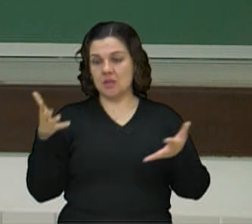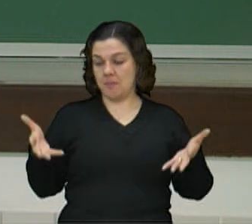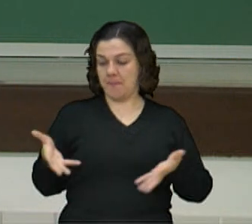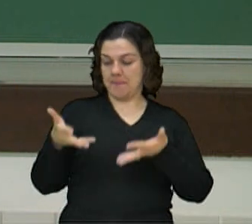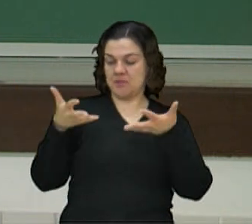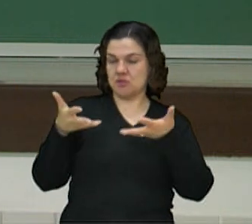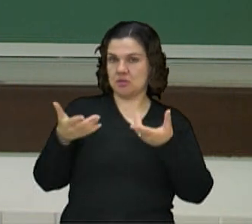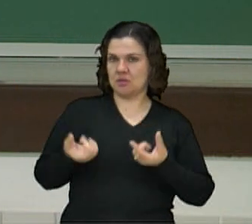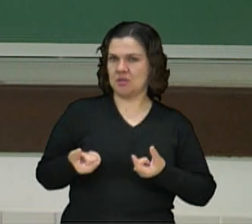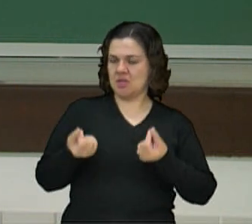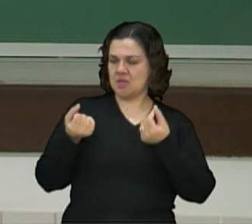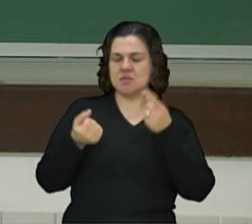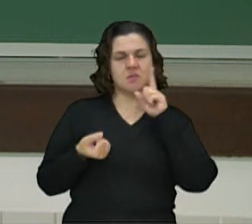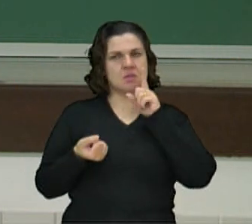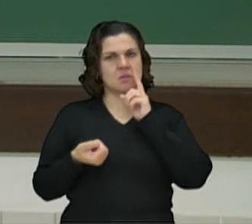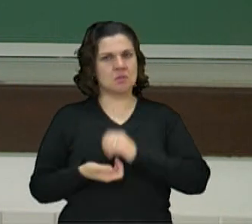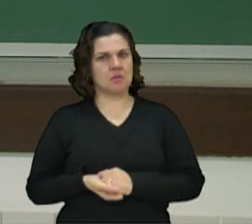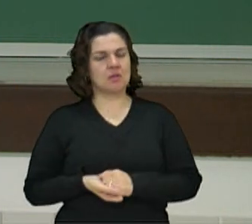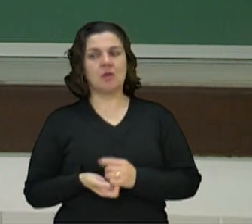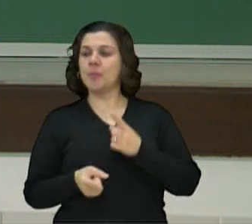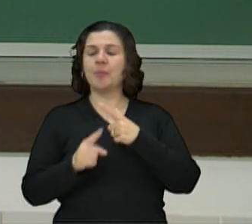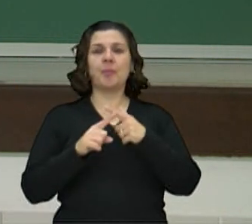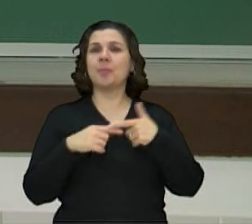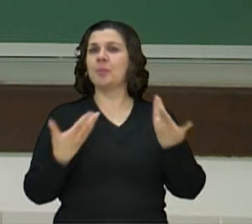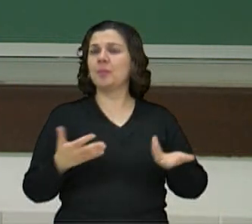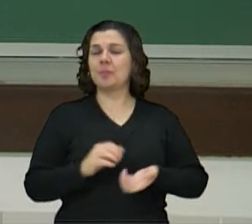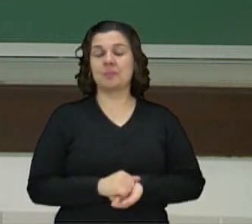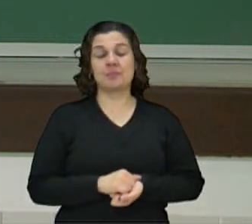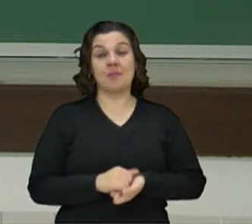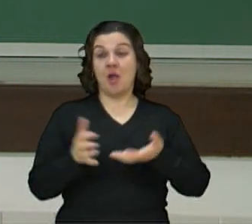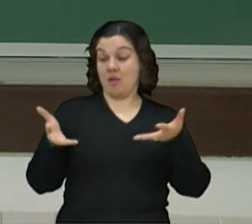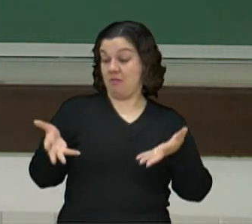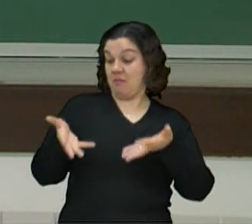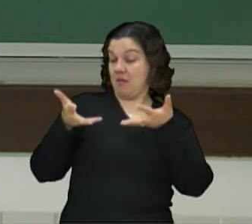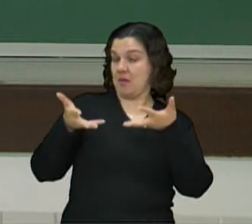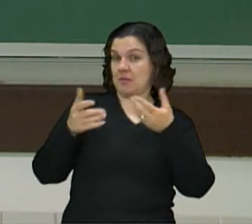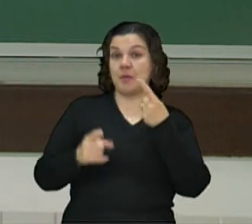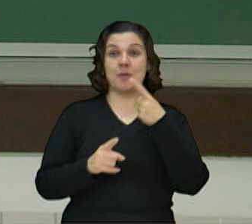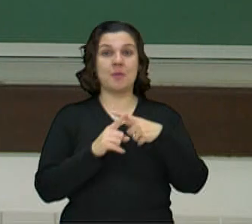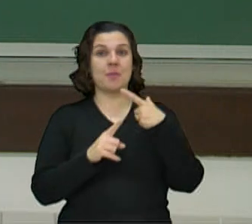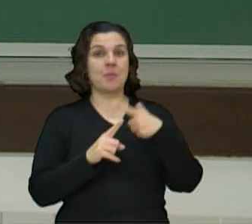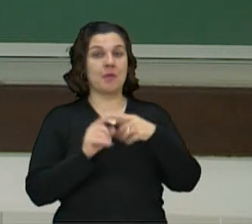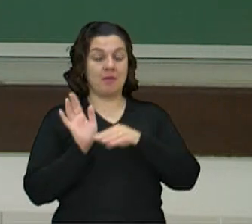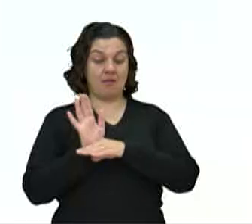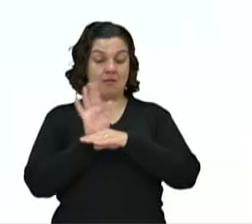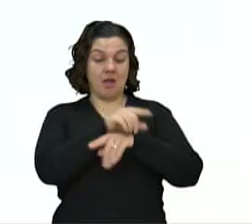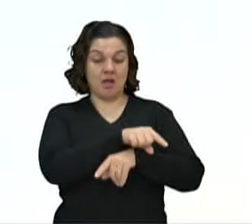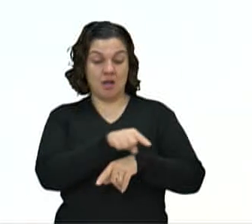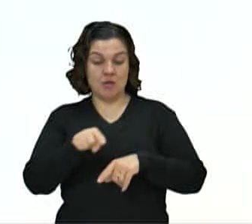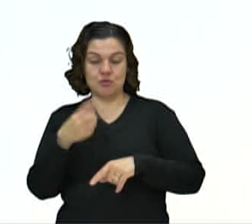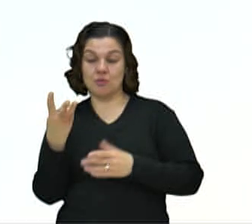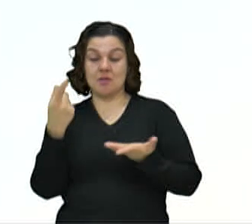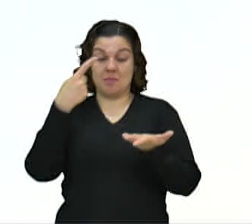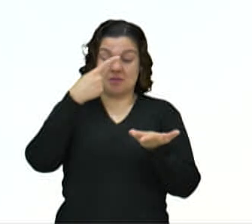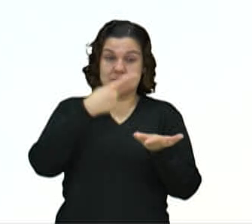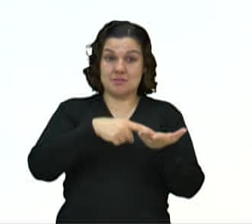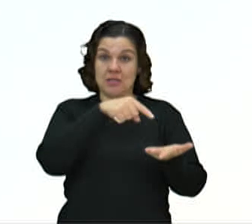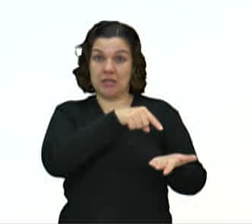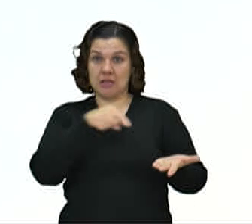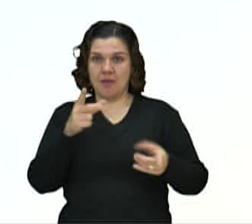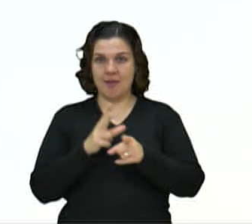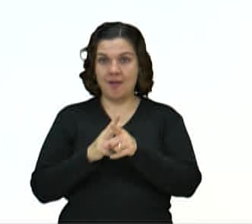prestigiados e enriquecidos Estados Unidos. Por quê? Prestigiados porque ajudaram a Tríplice Entente